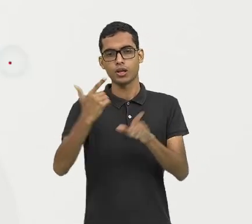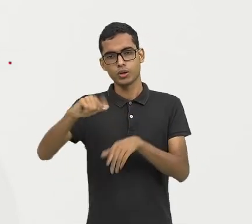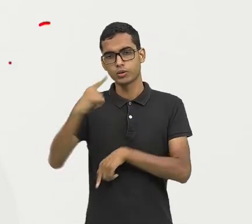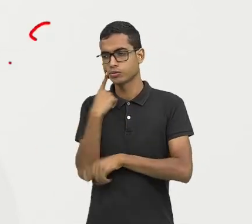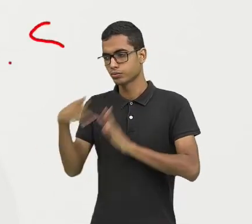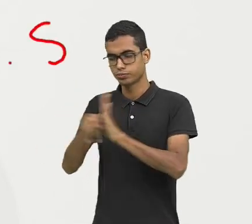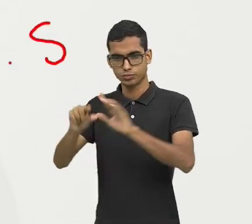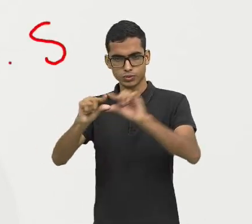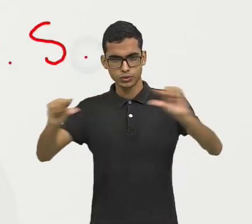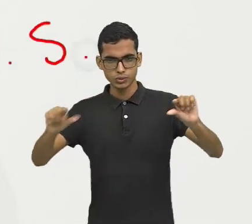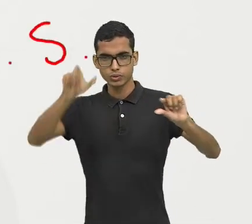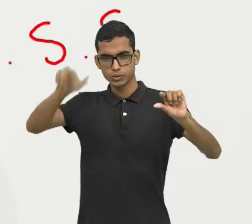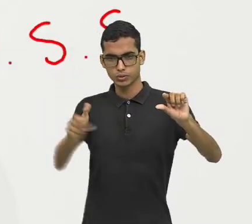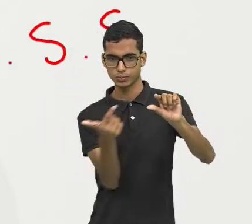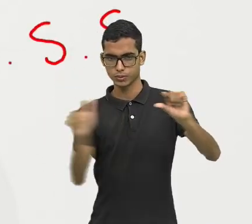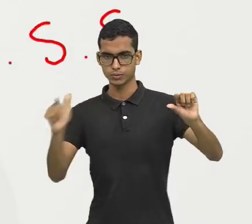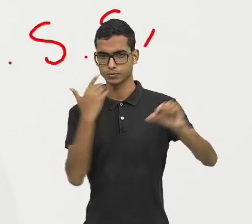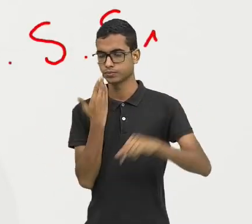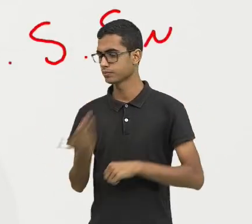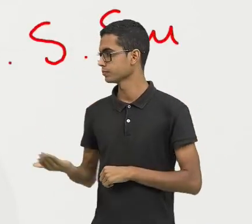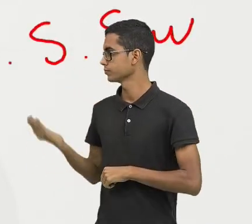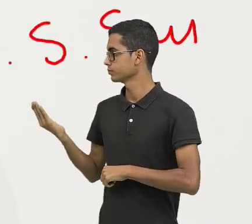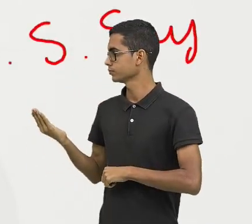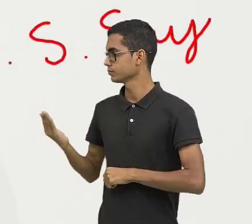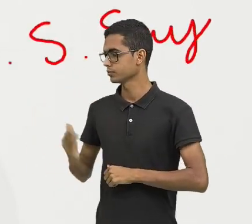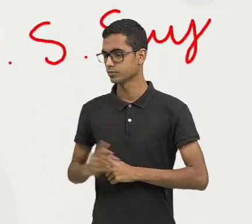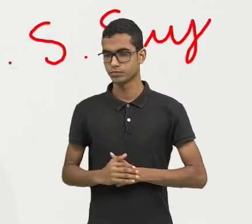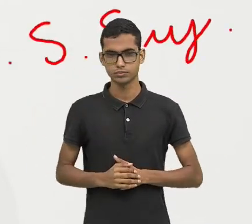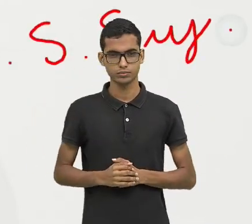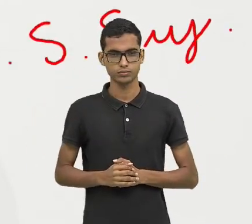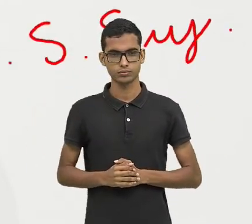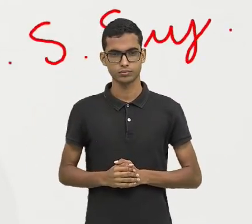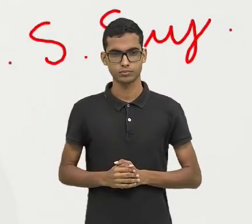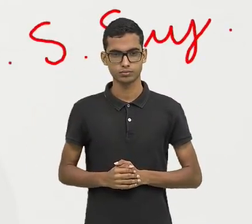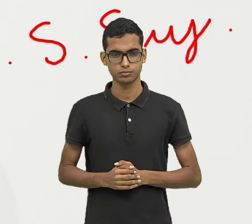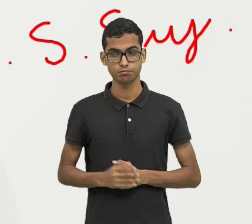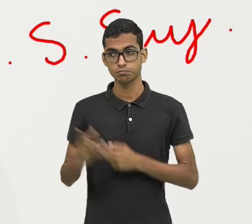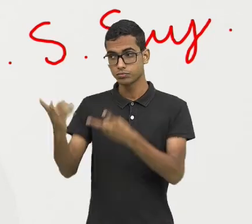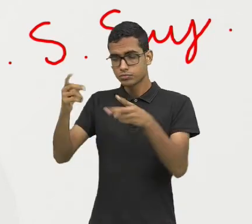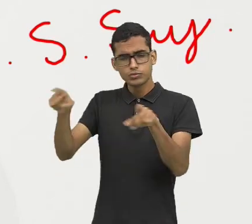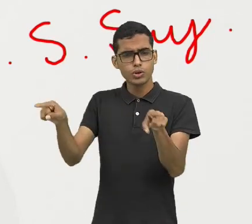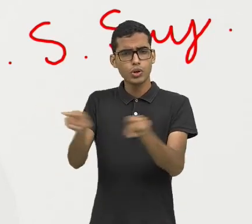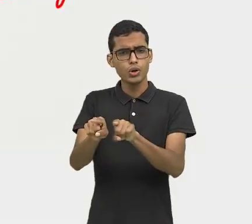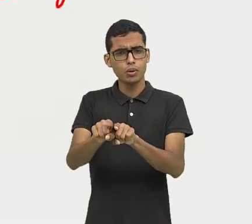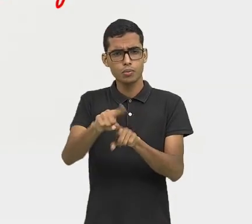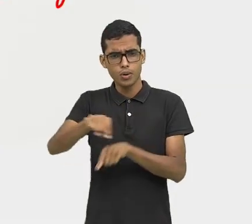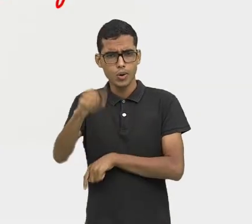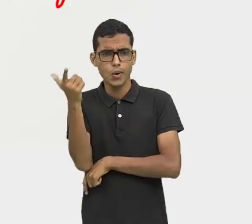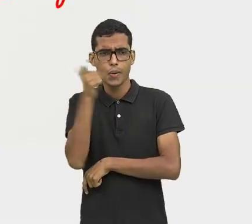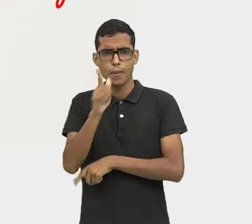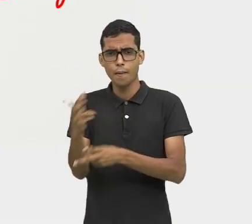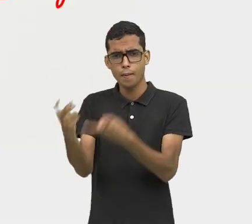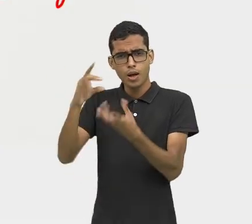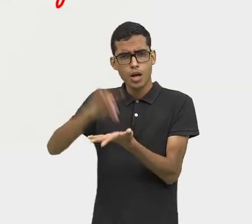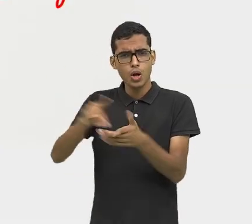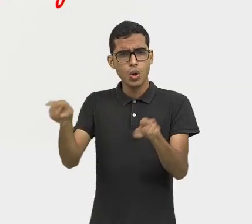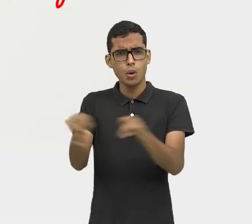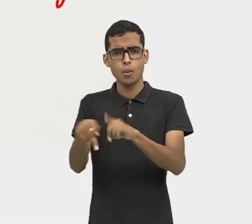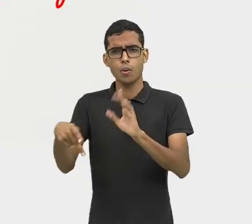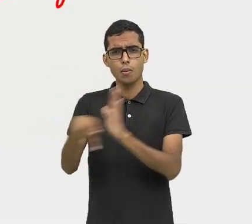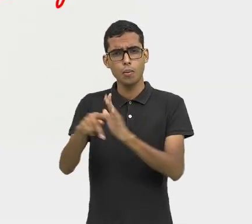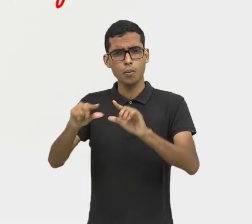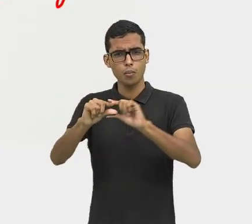uma oração sem sujeito. Então percebam que para você identificar uma oração